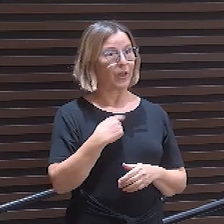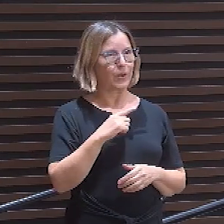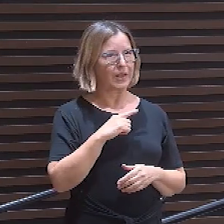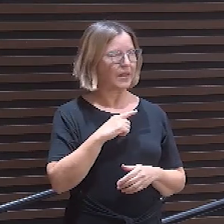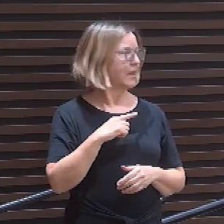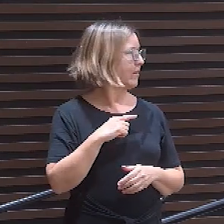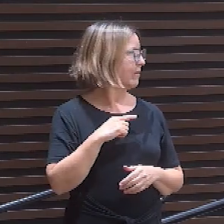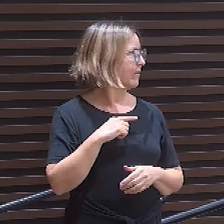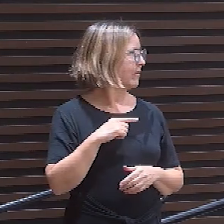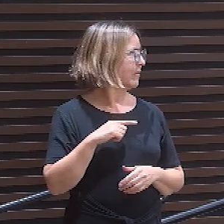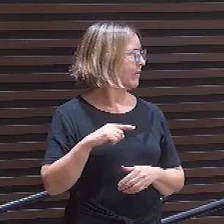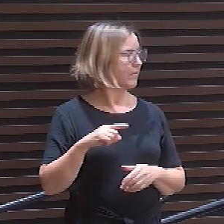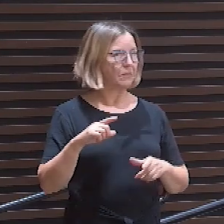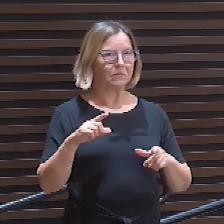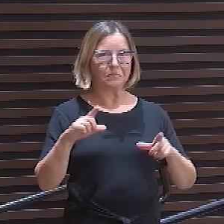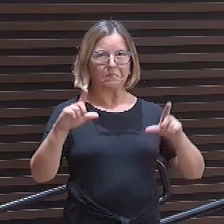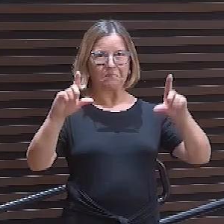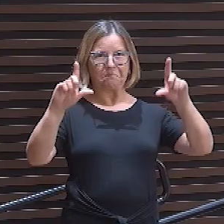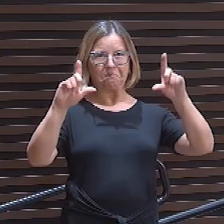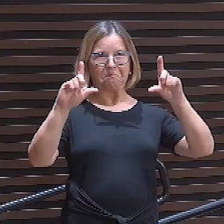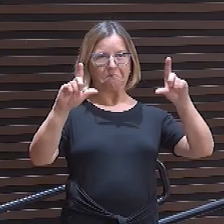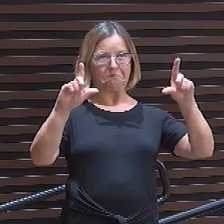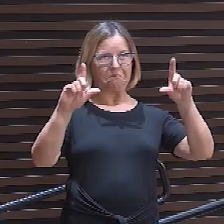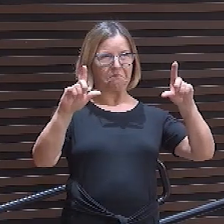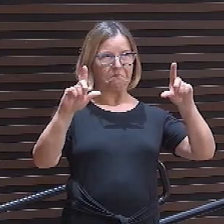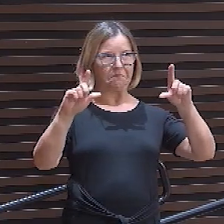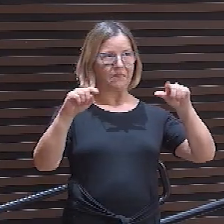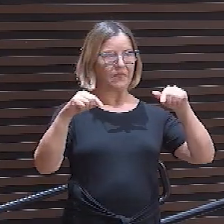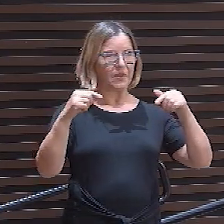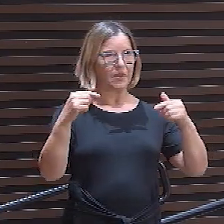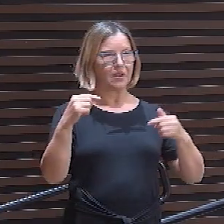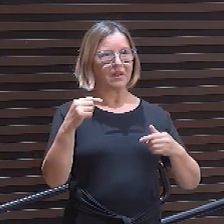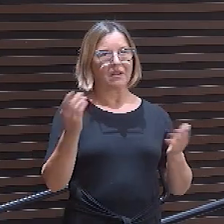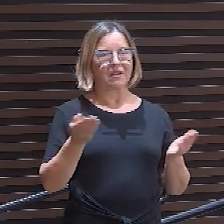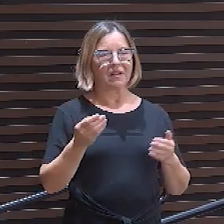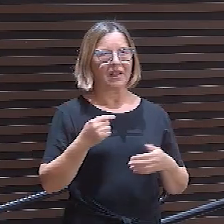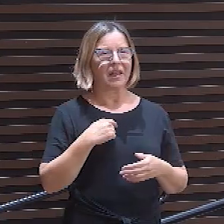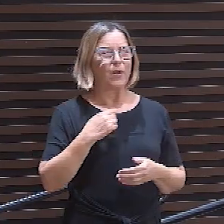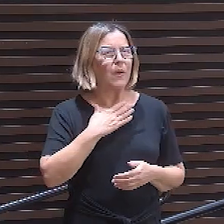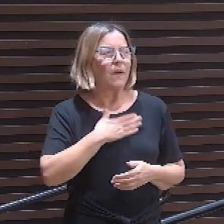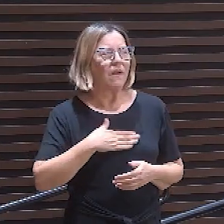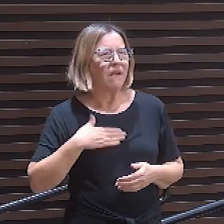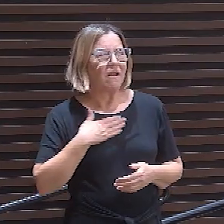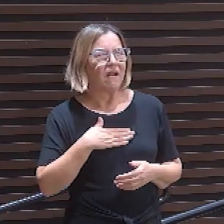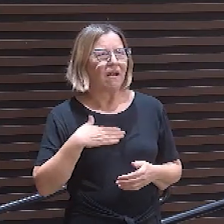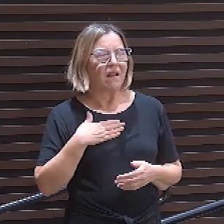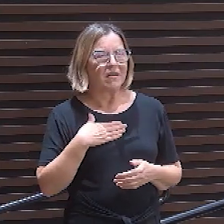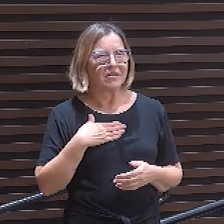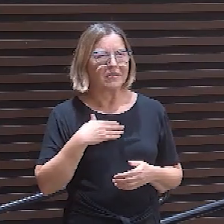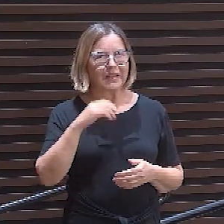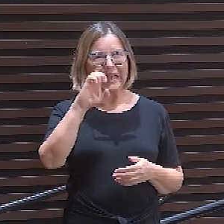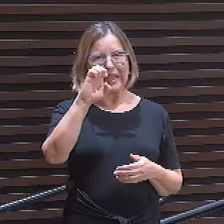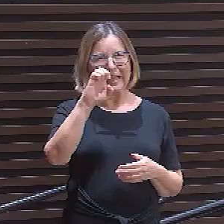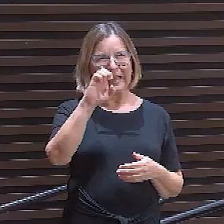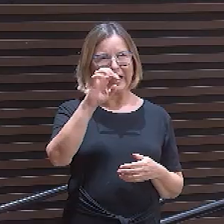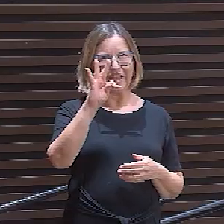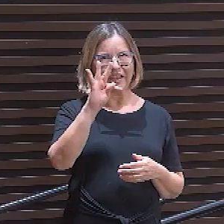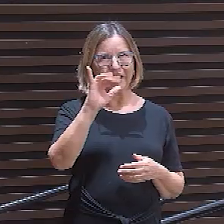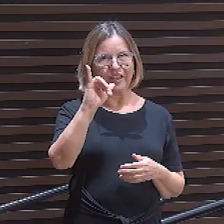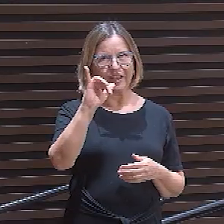hoje, fazia quadros muito bonitos. Eu gosto do ético, o ético moral é